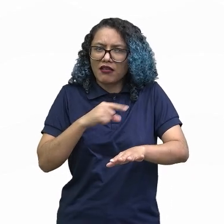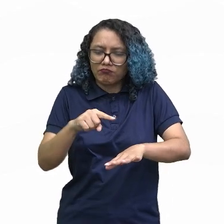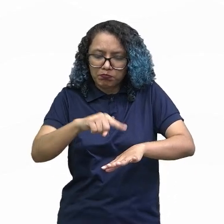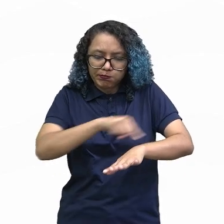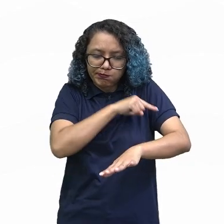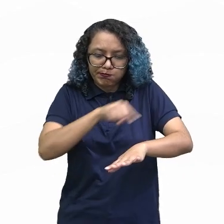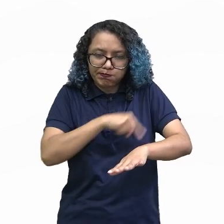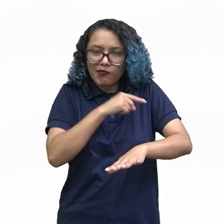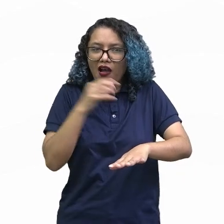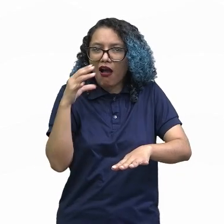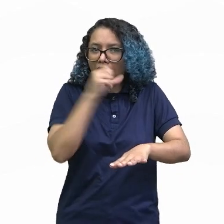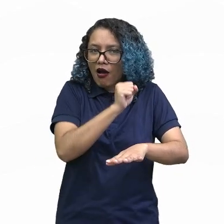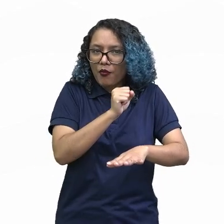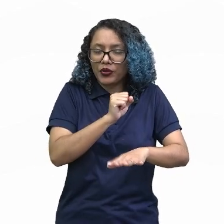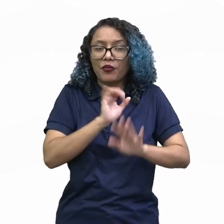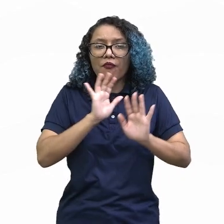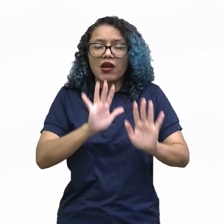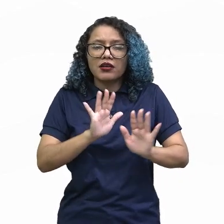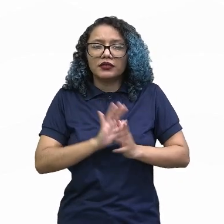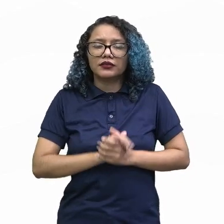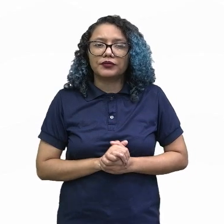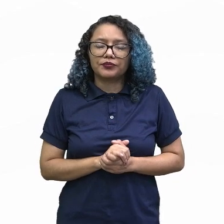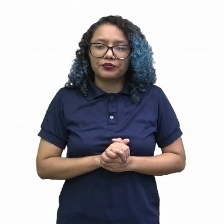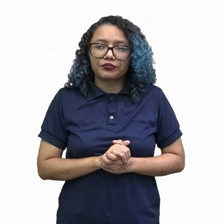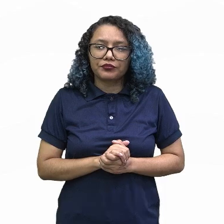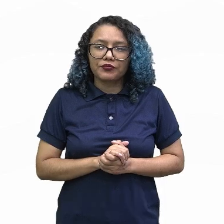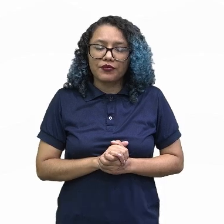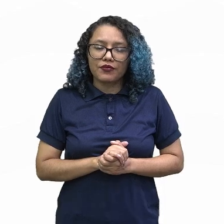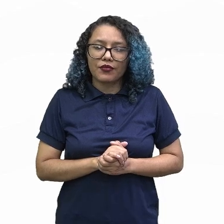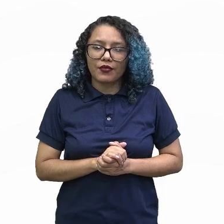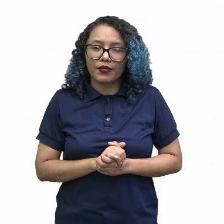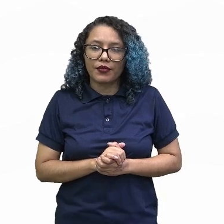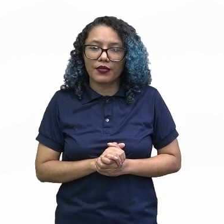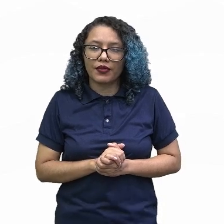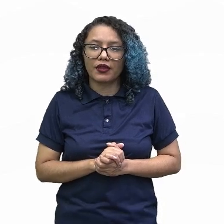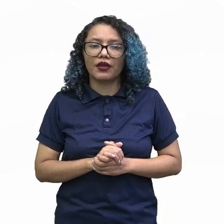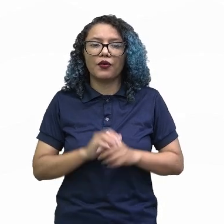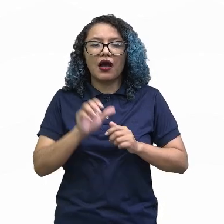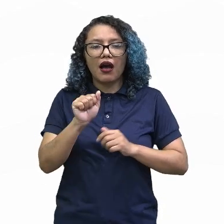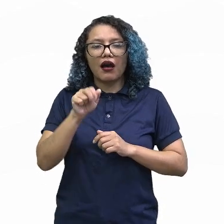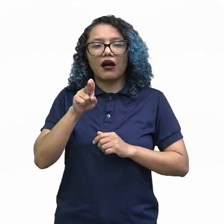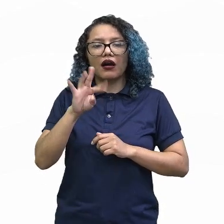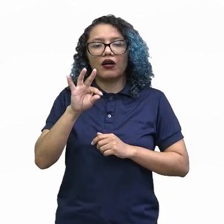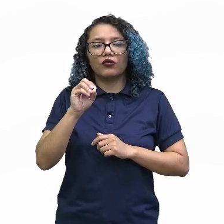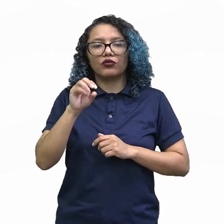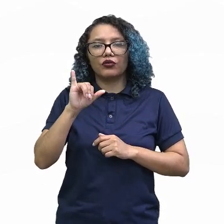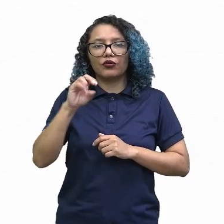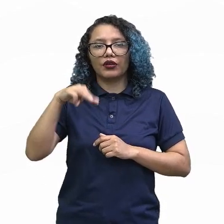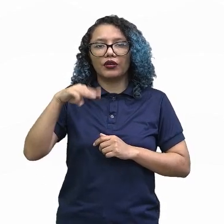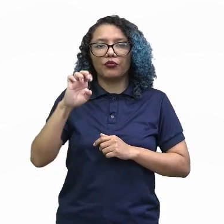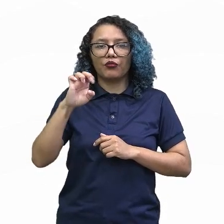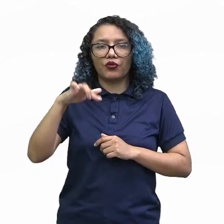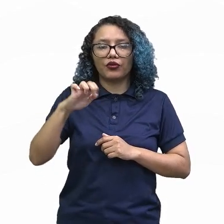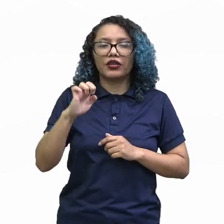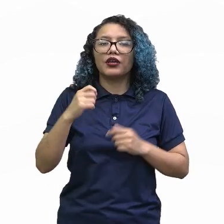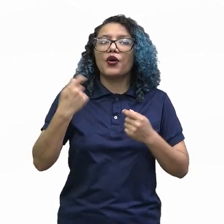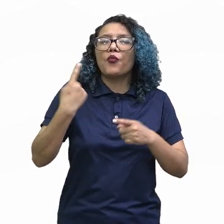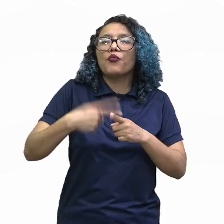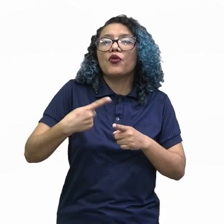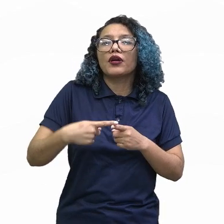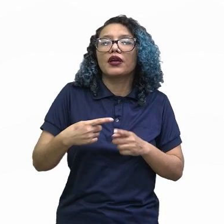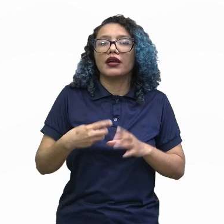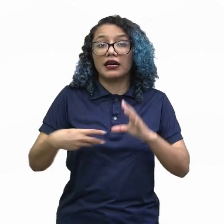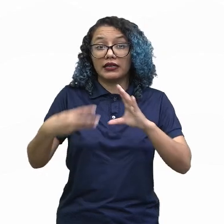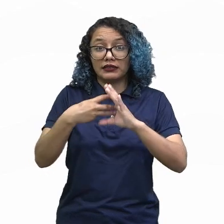Nesse caso, o que acontece? Né? Por que ela é considerada autoimune? Porque as células relacionadas ao